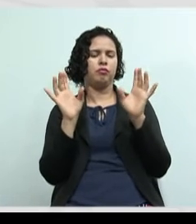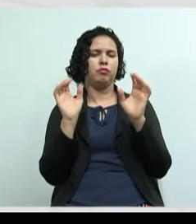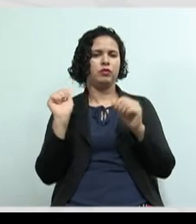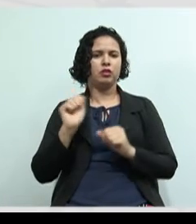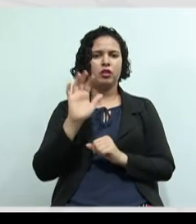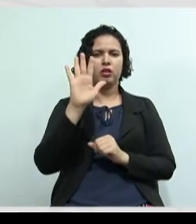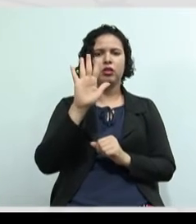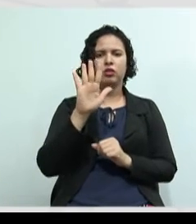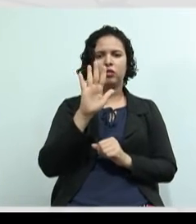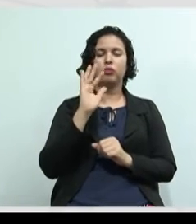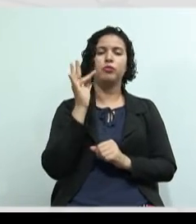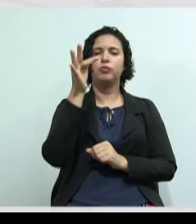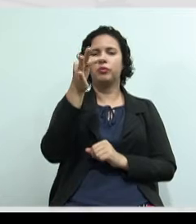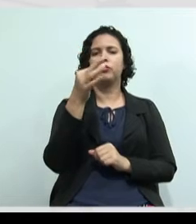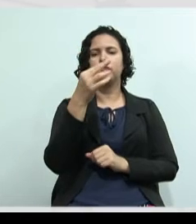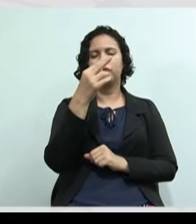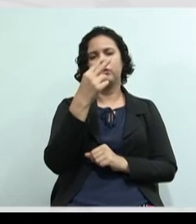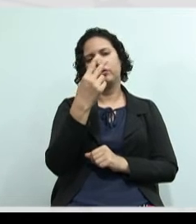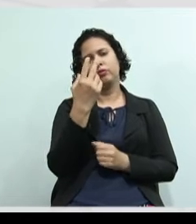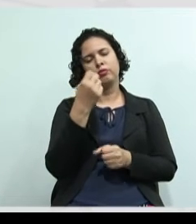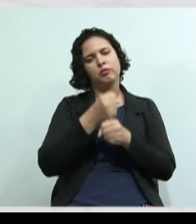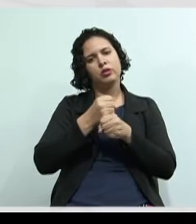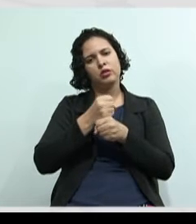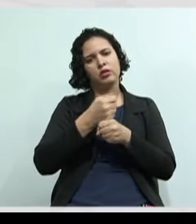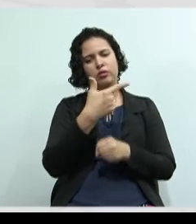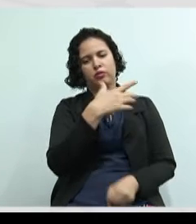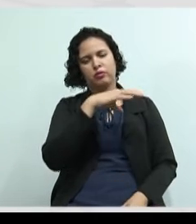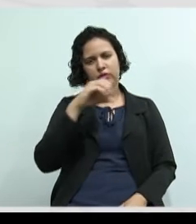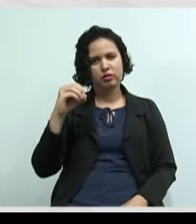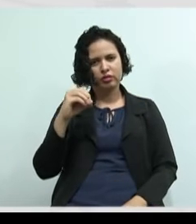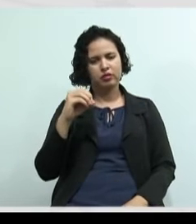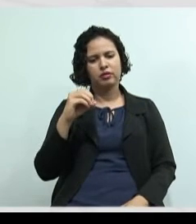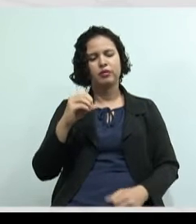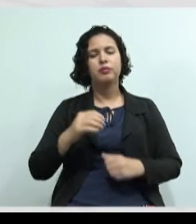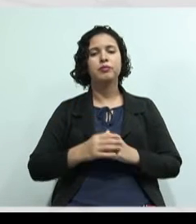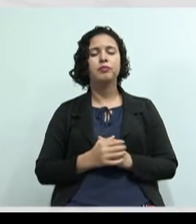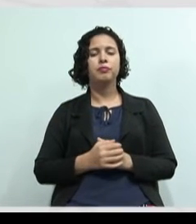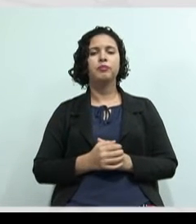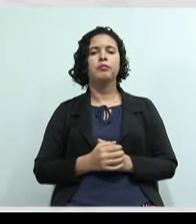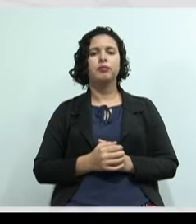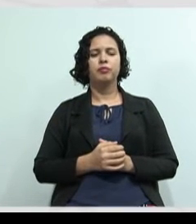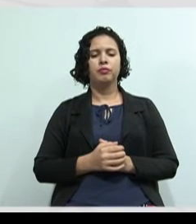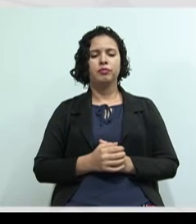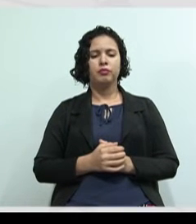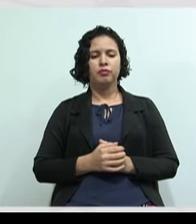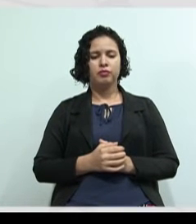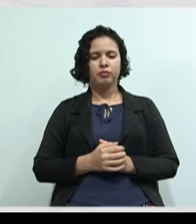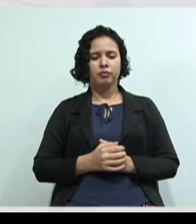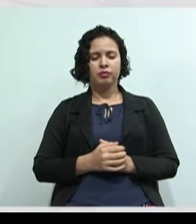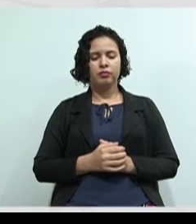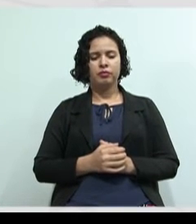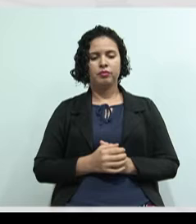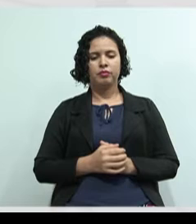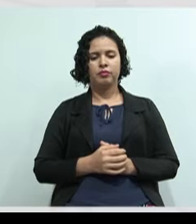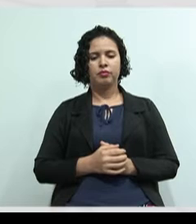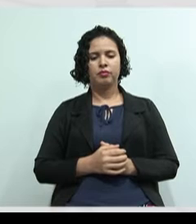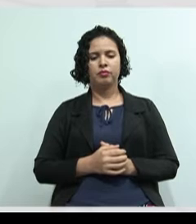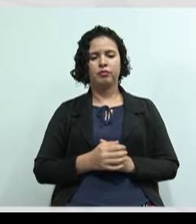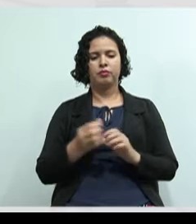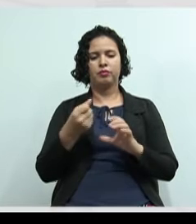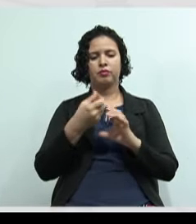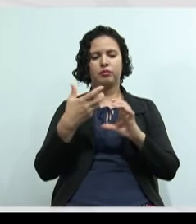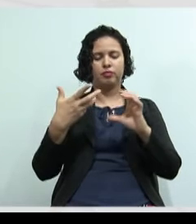né, professor? E a gente vai comprar essa Ferrari para dar uma volta. Tá bom? Quais são as características dos objetivos? Viáveis